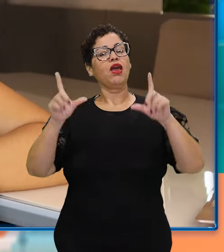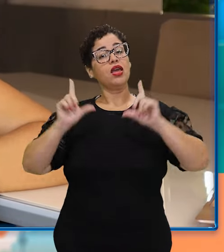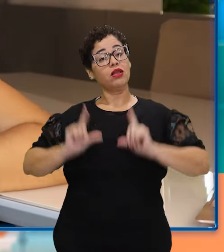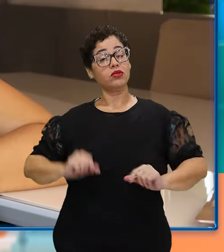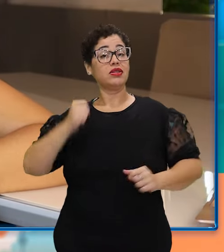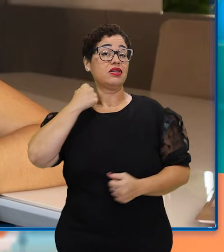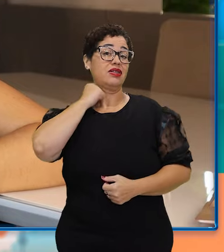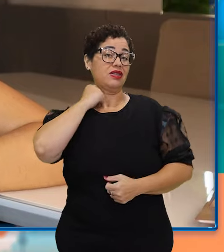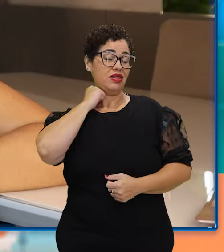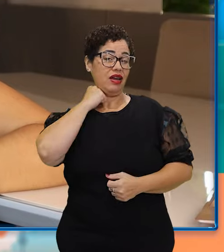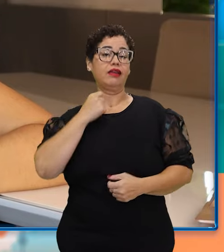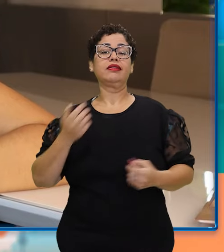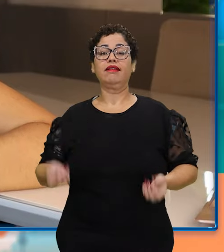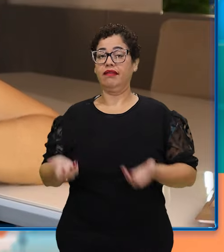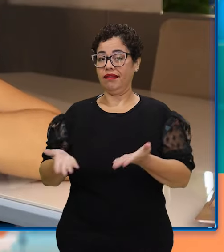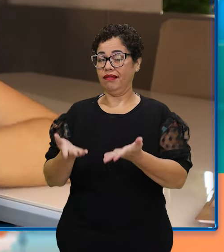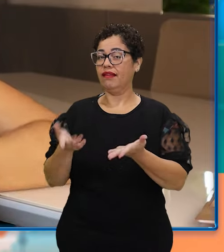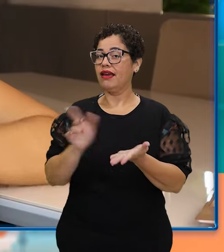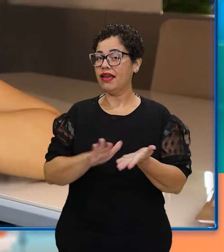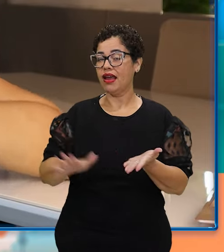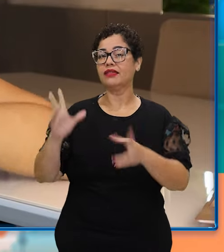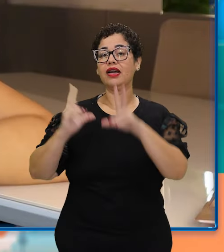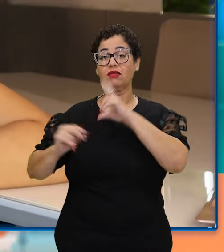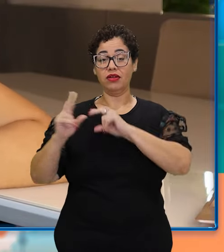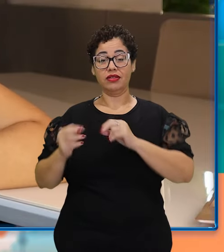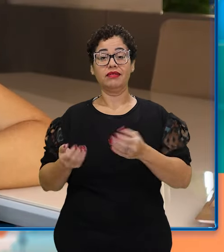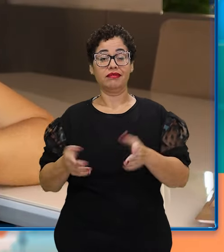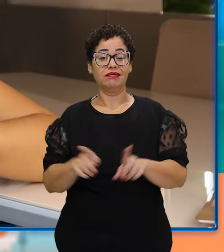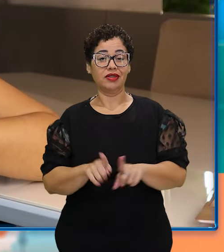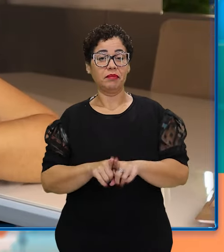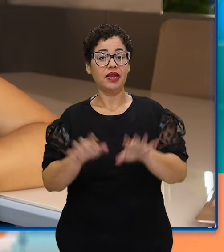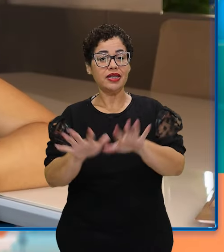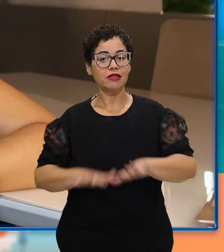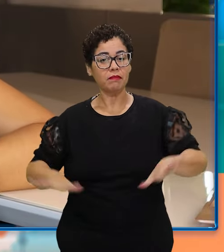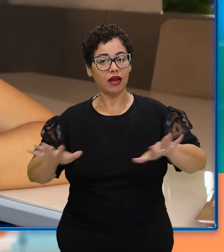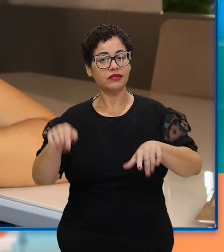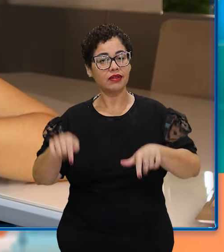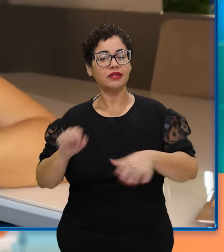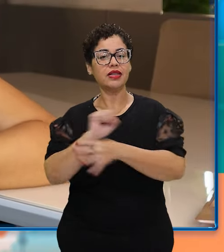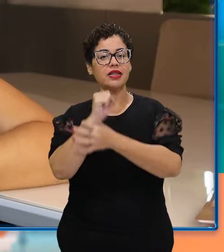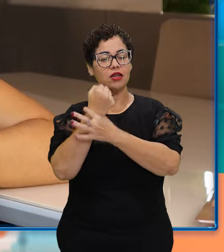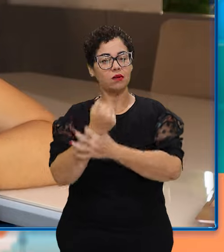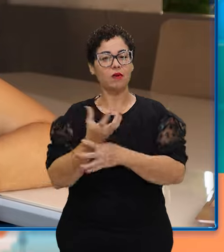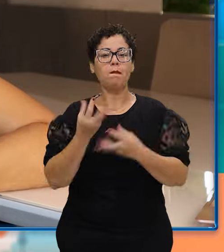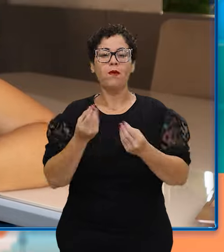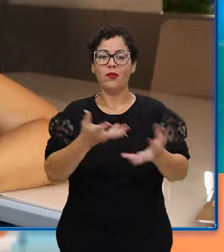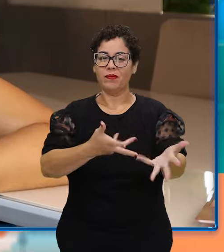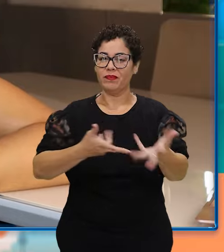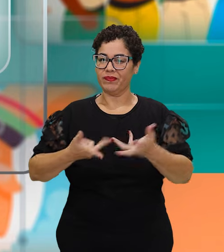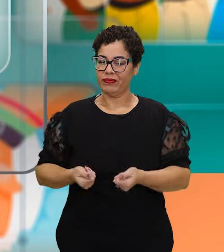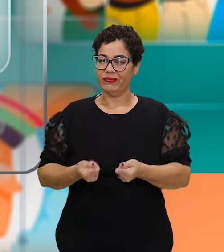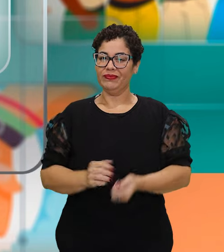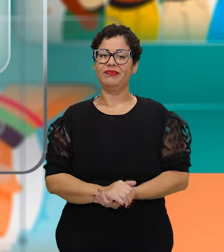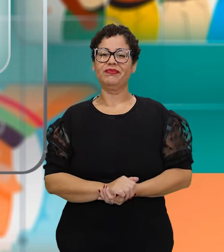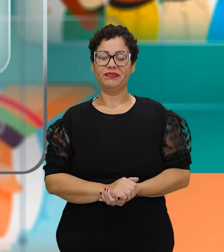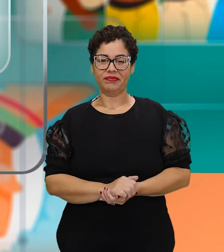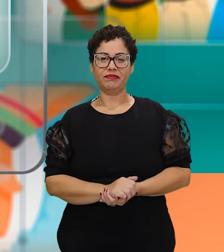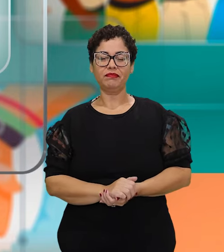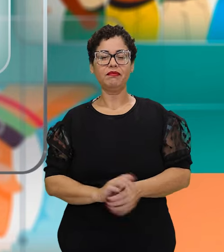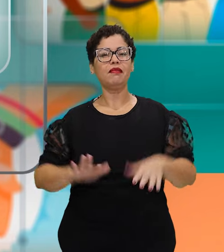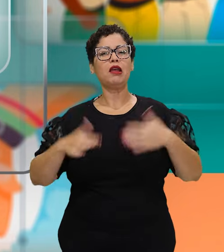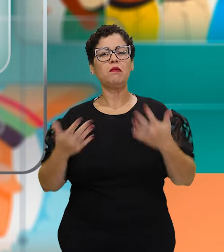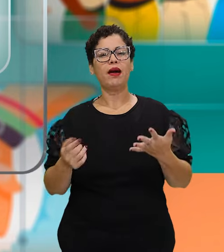estresse. E principalmente oferecer a essa criança ou adolescente um espaço seguro e de muito acolhimento.